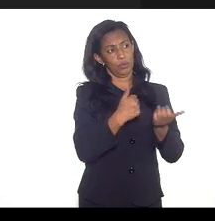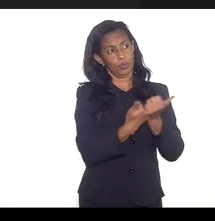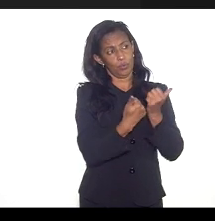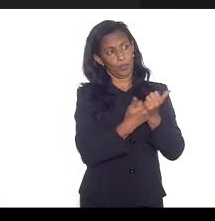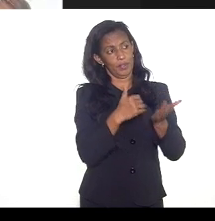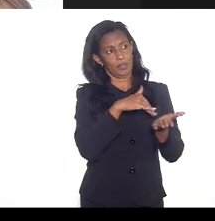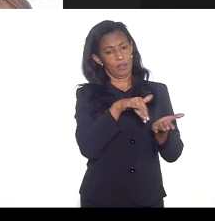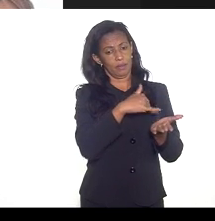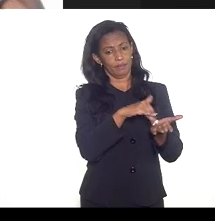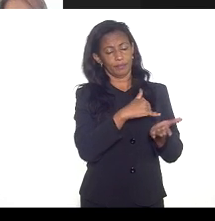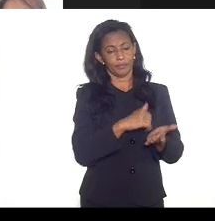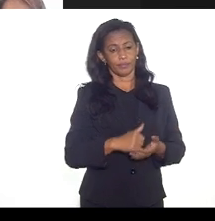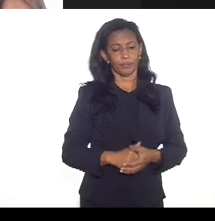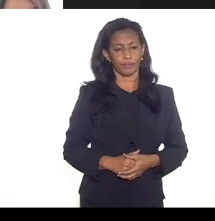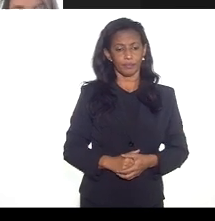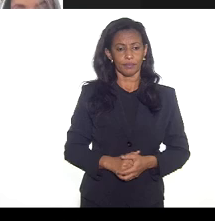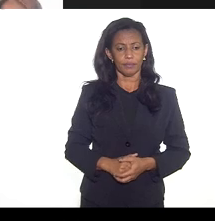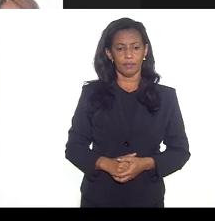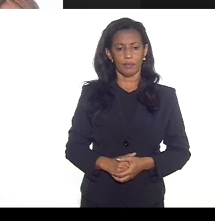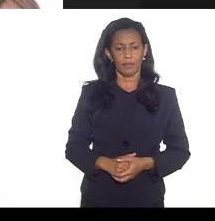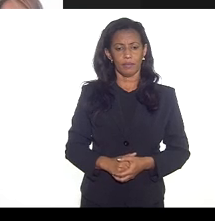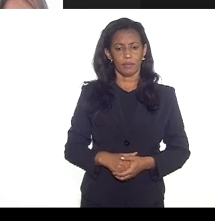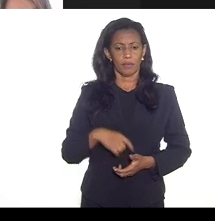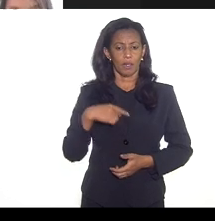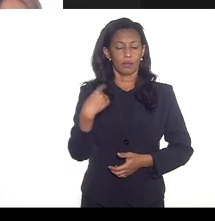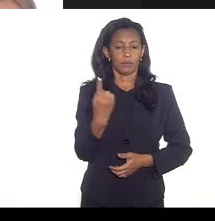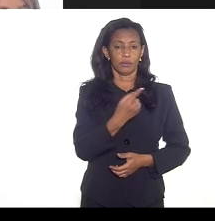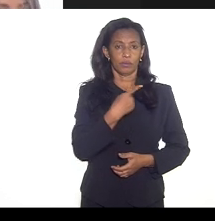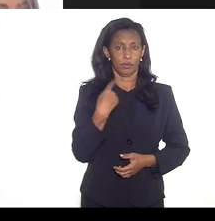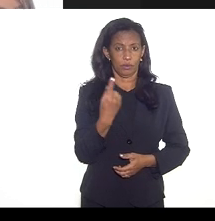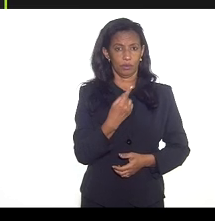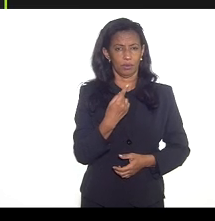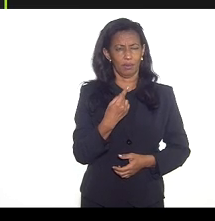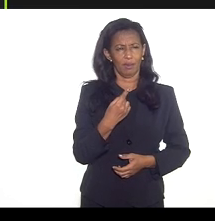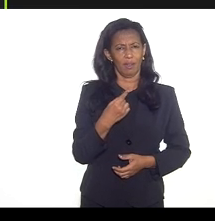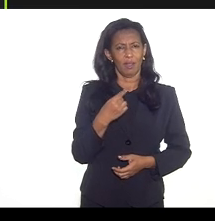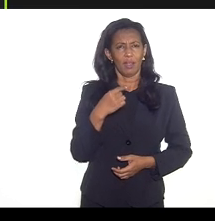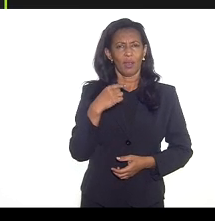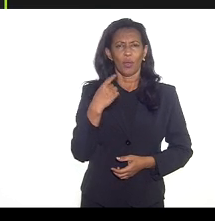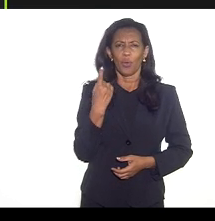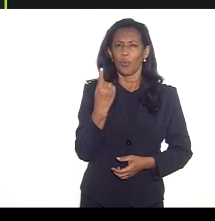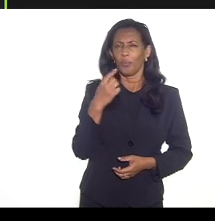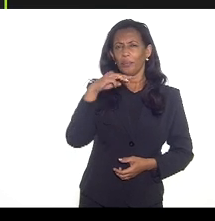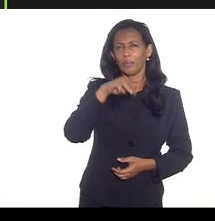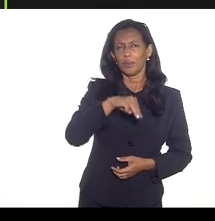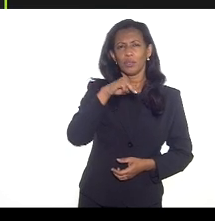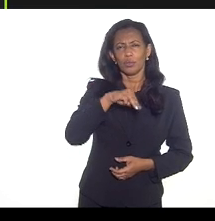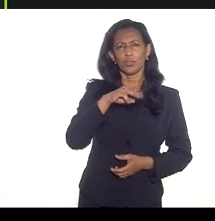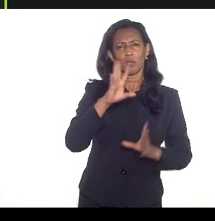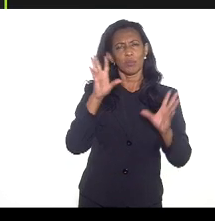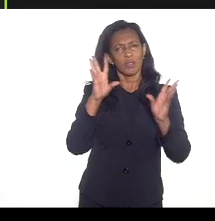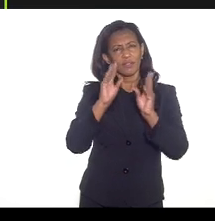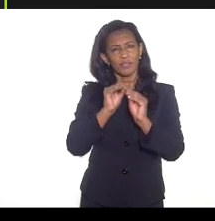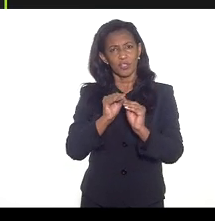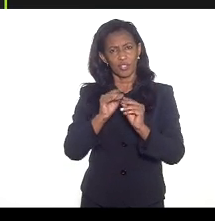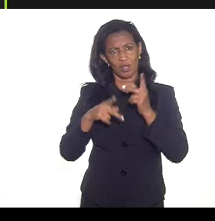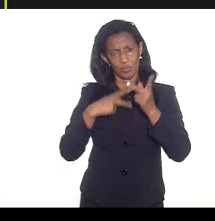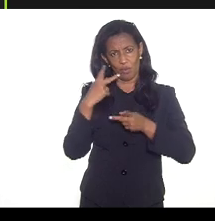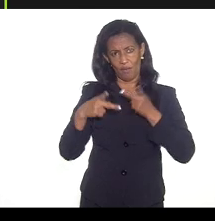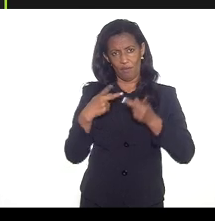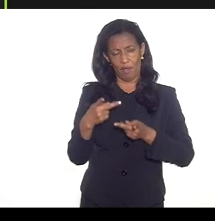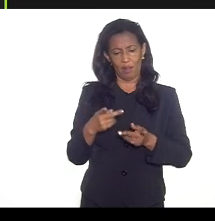subsecretária, nós vamos dar ainda meio minutinho Sana, terminar a sua fala, por